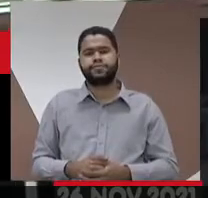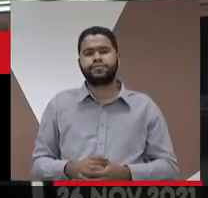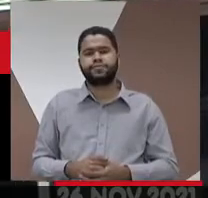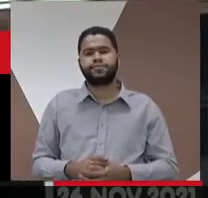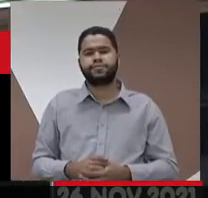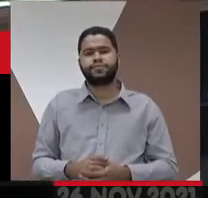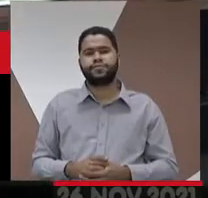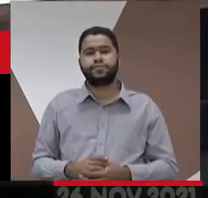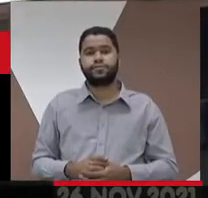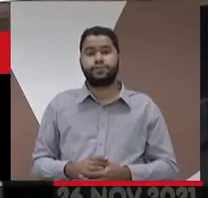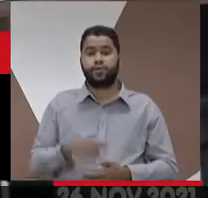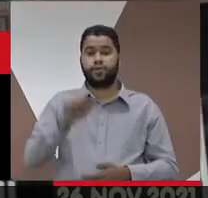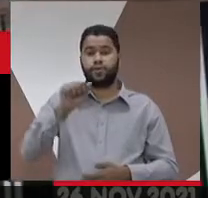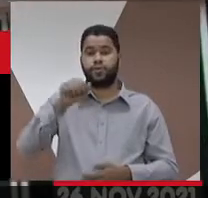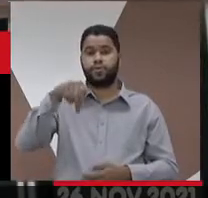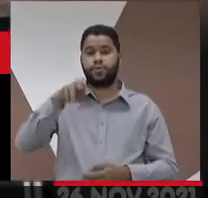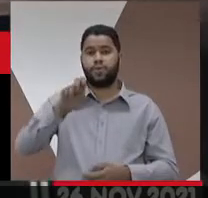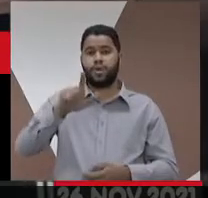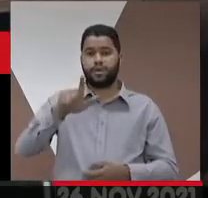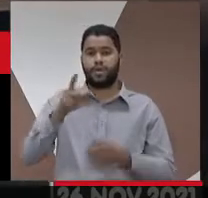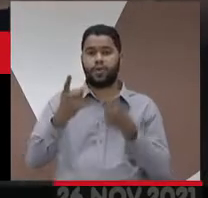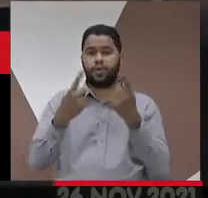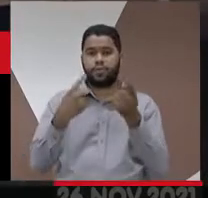O Rodoanel, ele vai